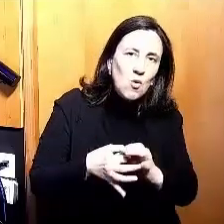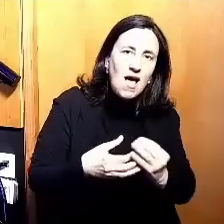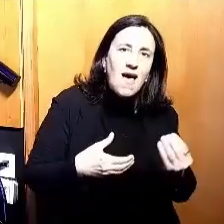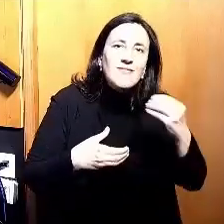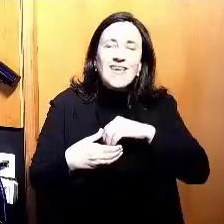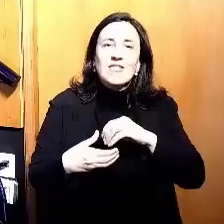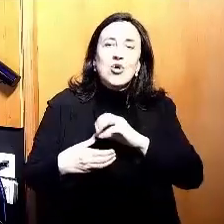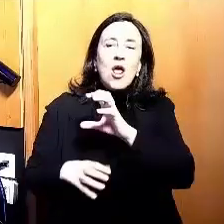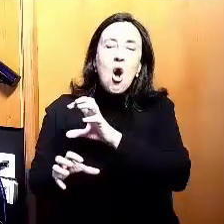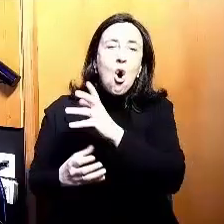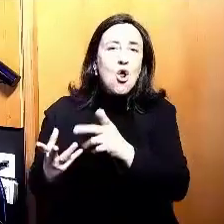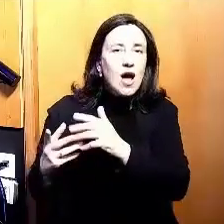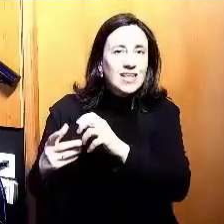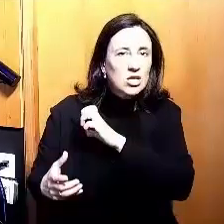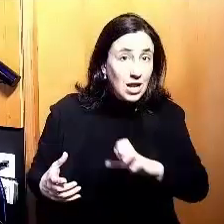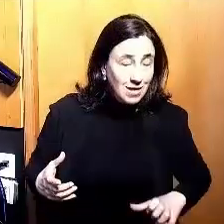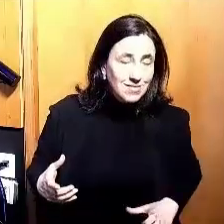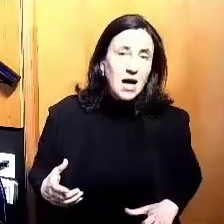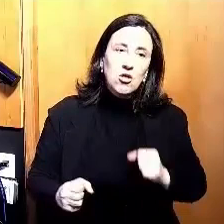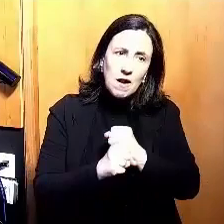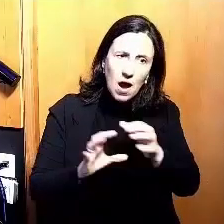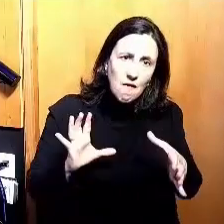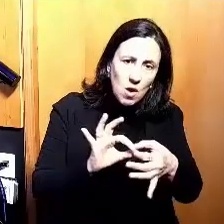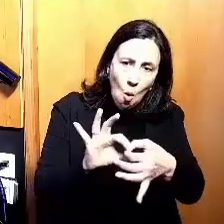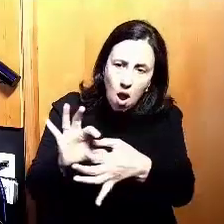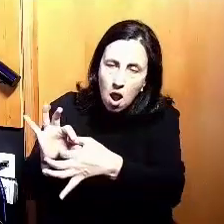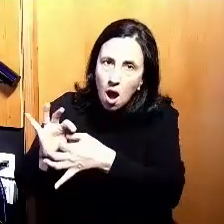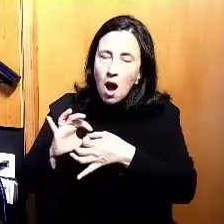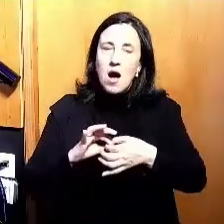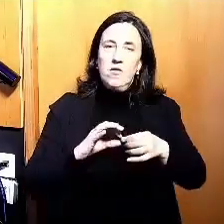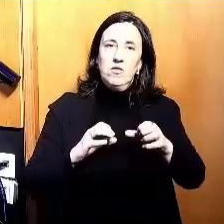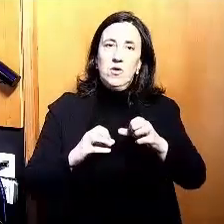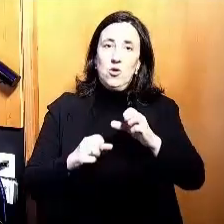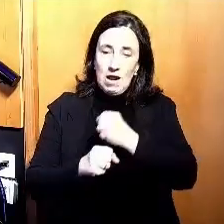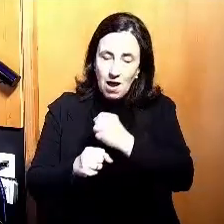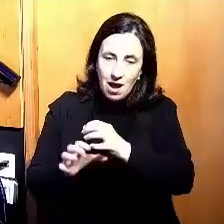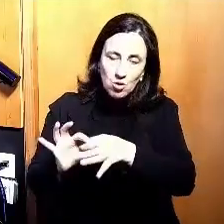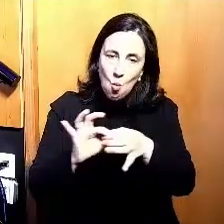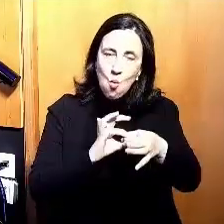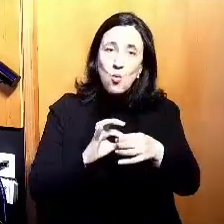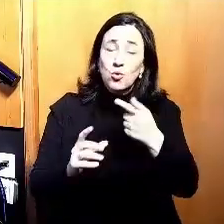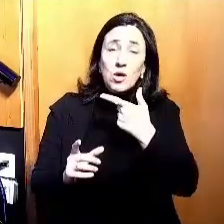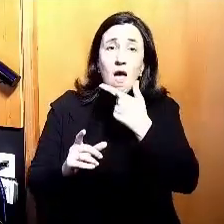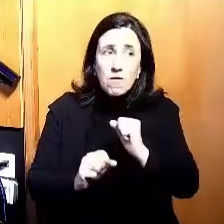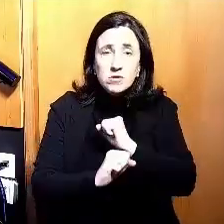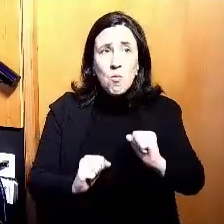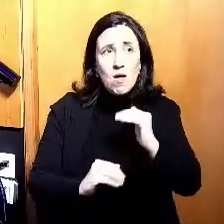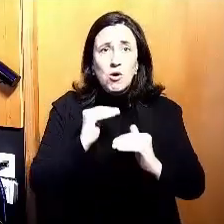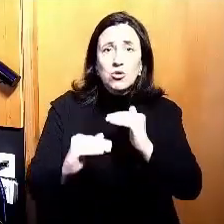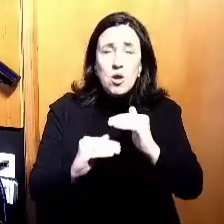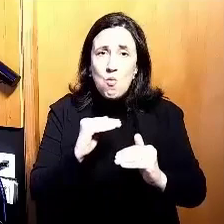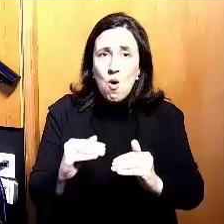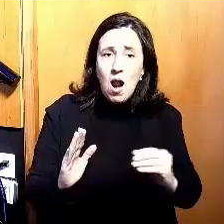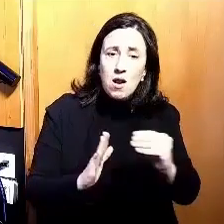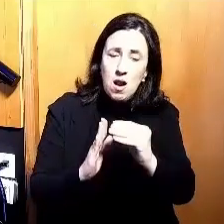organizações, inclusive, porque tem várias organizações trabalhando com dados abertos hoje que fazem o mesmo processo de pegar os